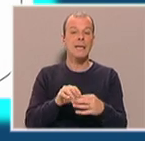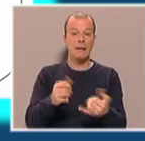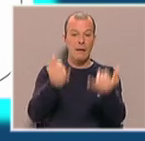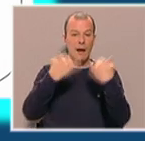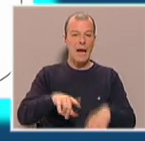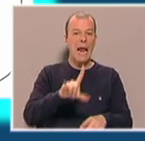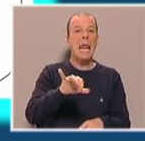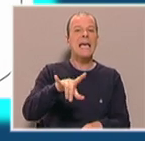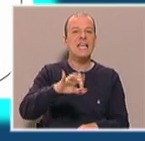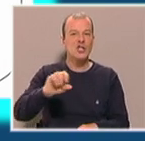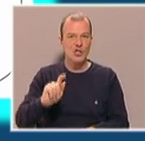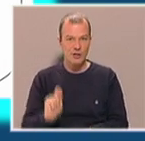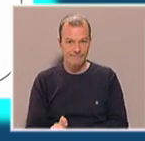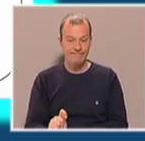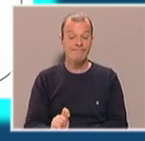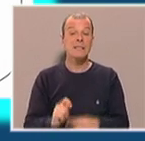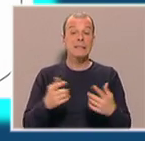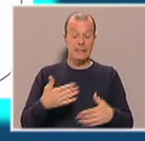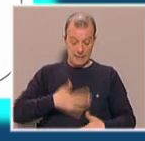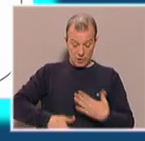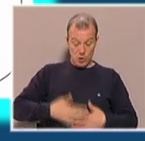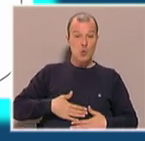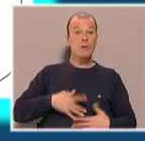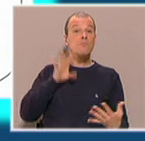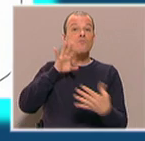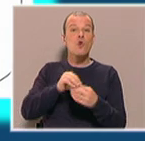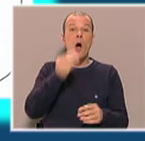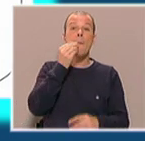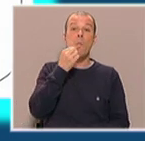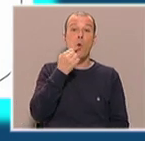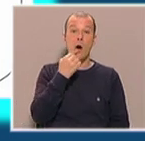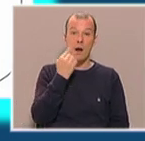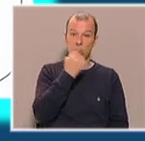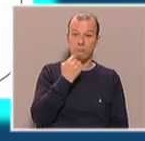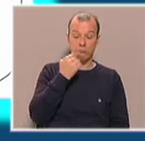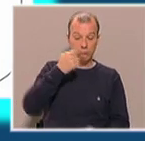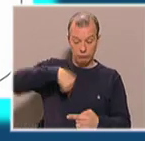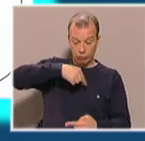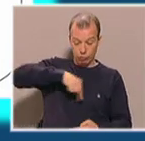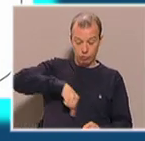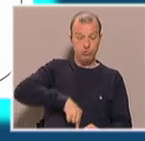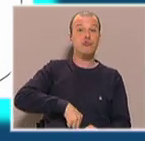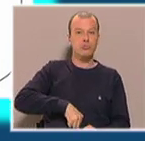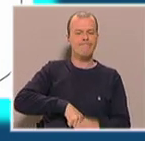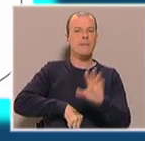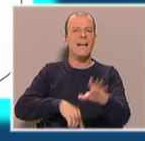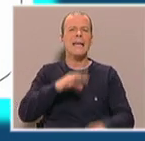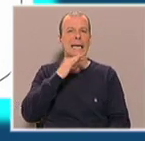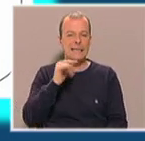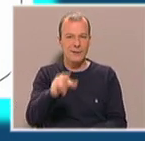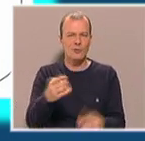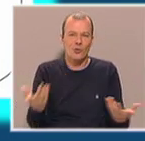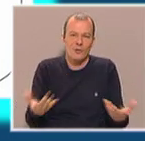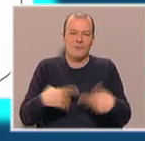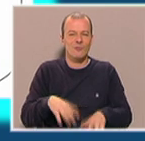laringe. No sistema digestivo, estabelece a comunicação entre a boca e o esófago. Só uma curiosidade também, agora